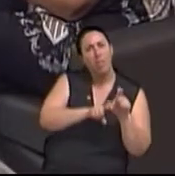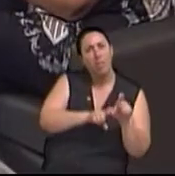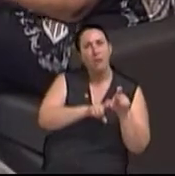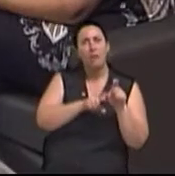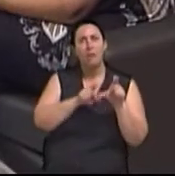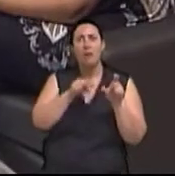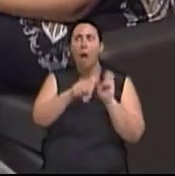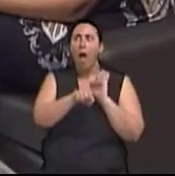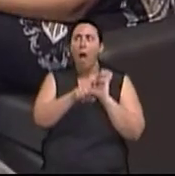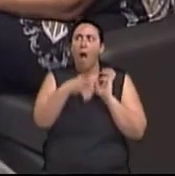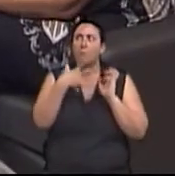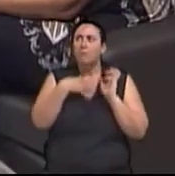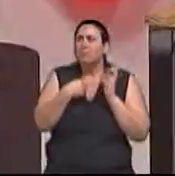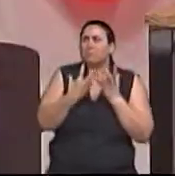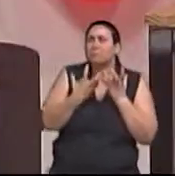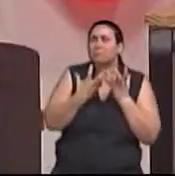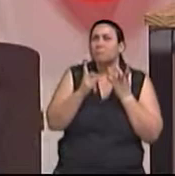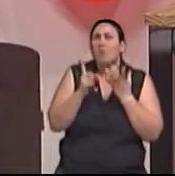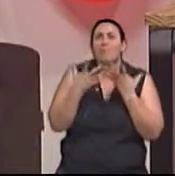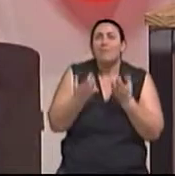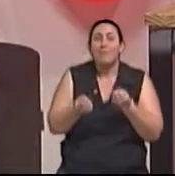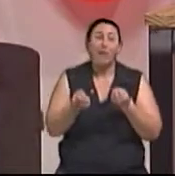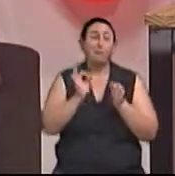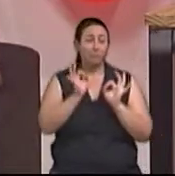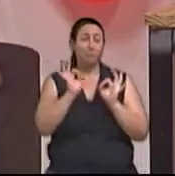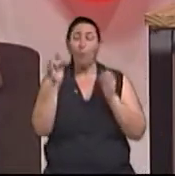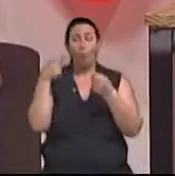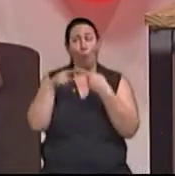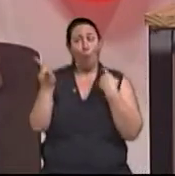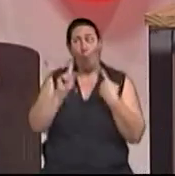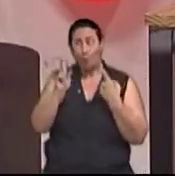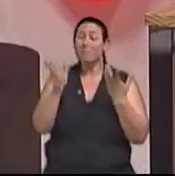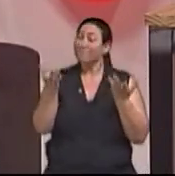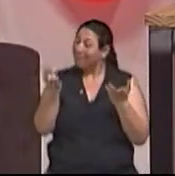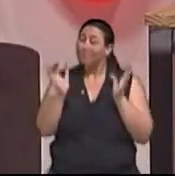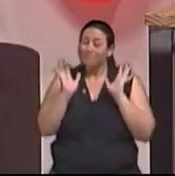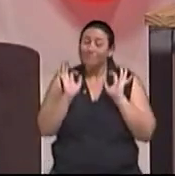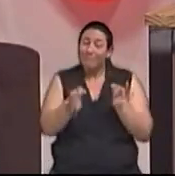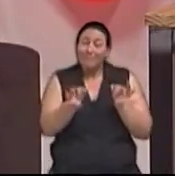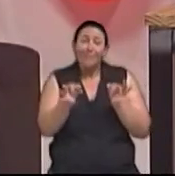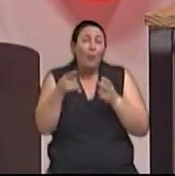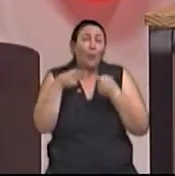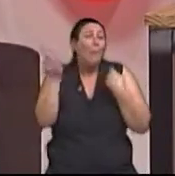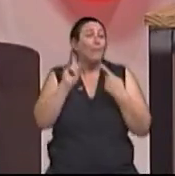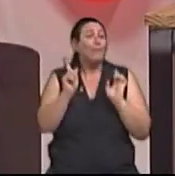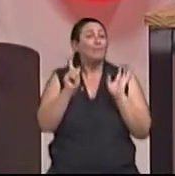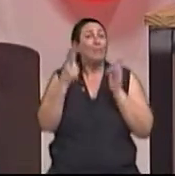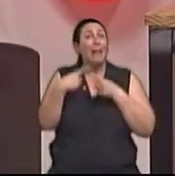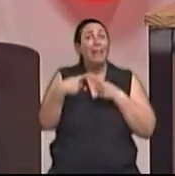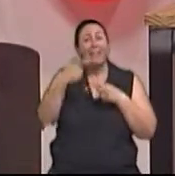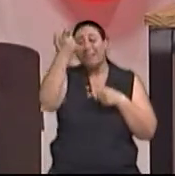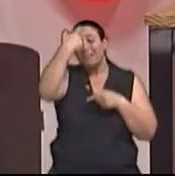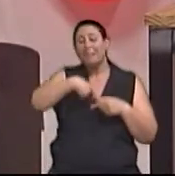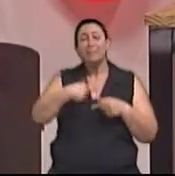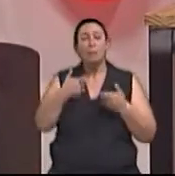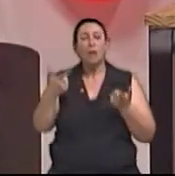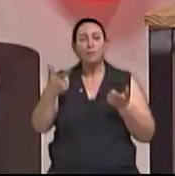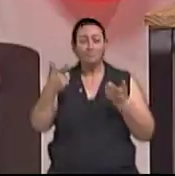uma parte externa da pessoa ok né e mas só que o nosso interno não tem uma plástica